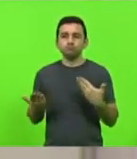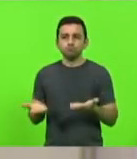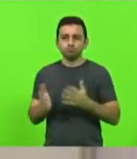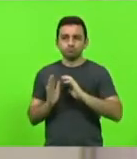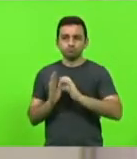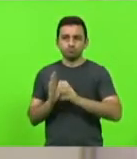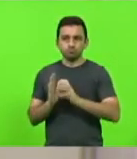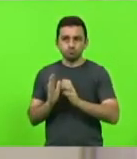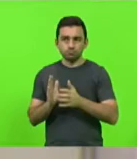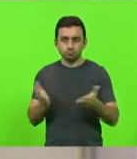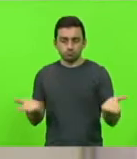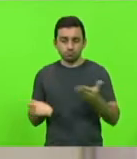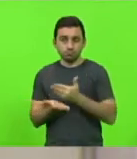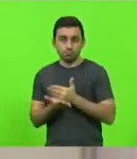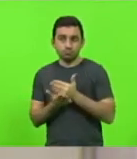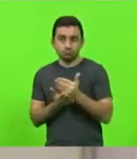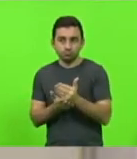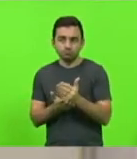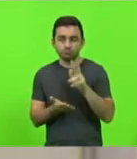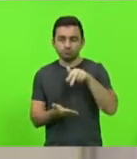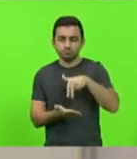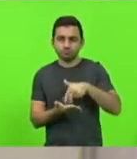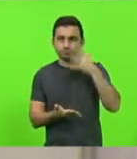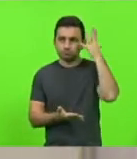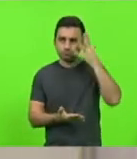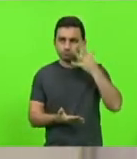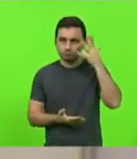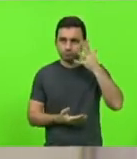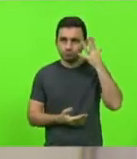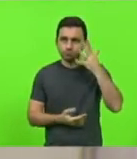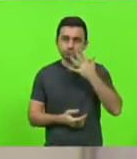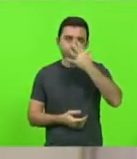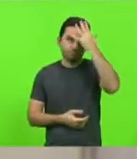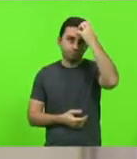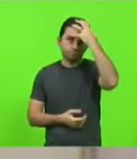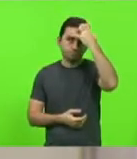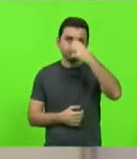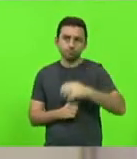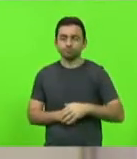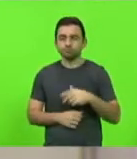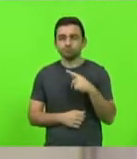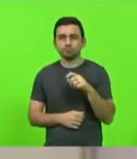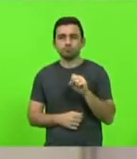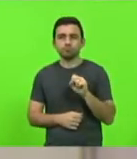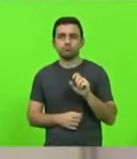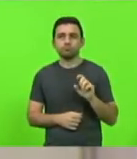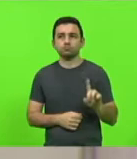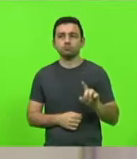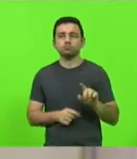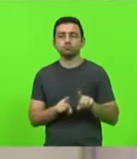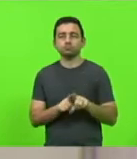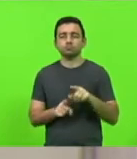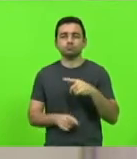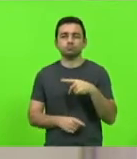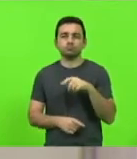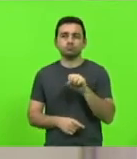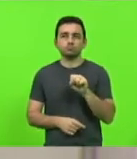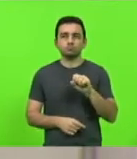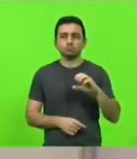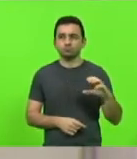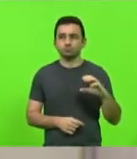partidos políticos, fez uso da palavra o senhor deputado Ismael dos Santos, bloco PSD-PSC. Ordem do